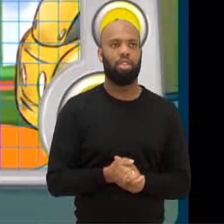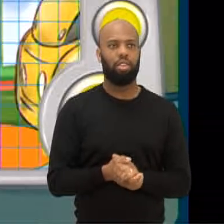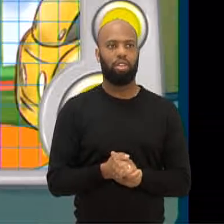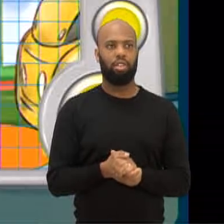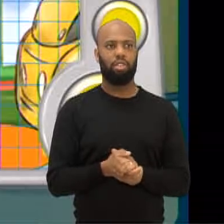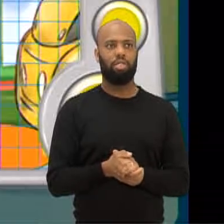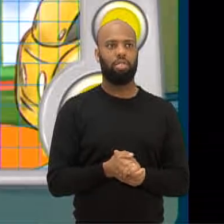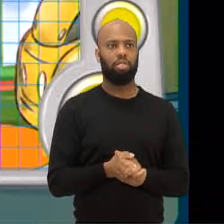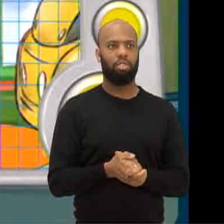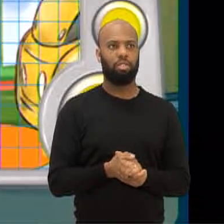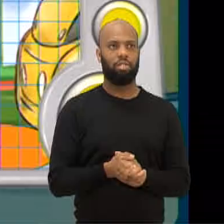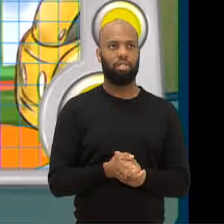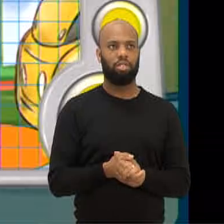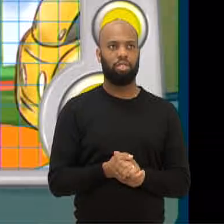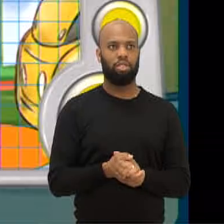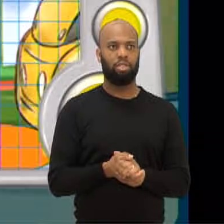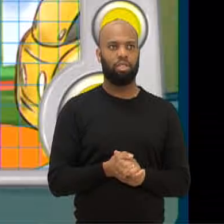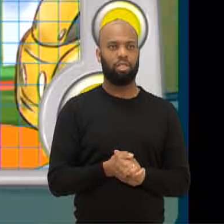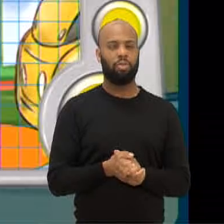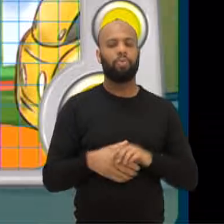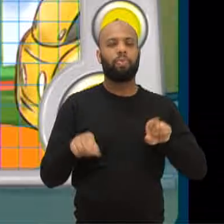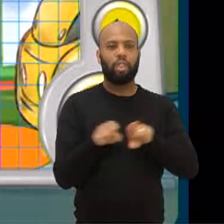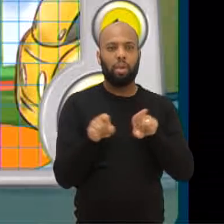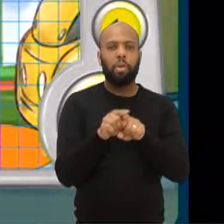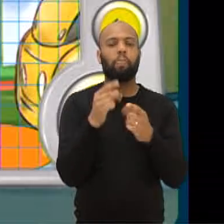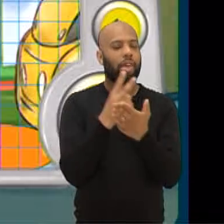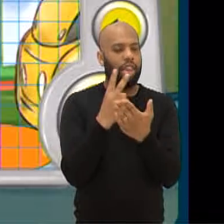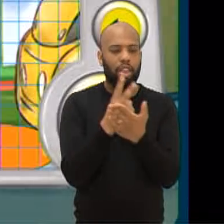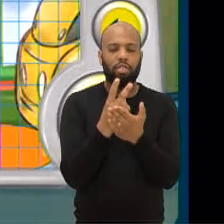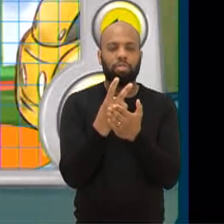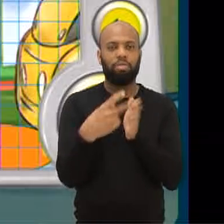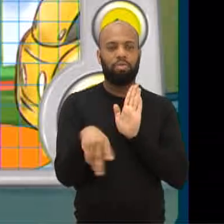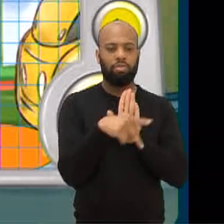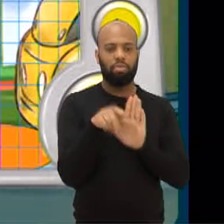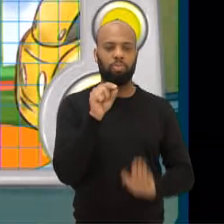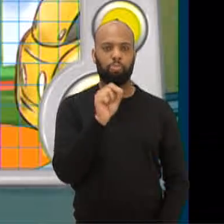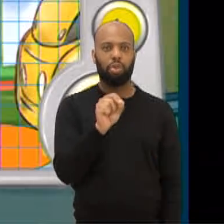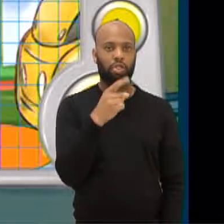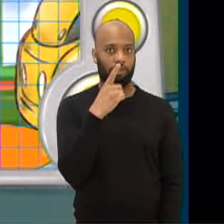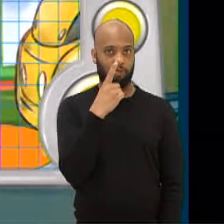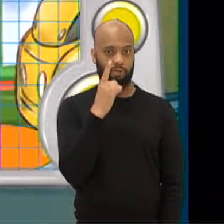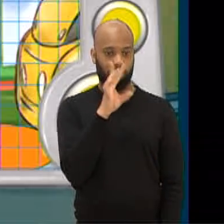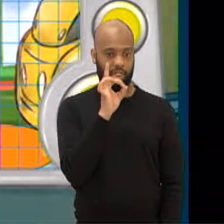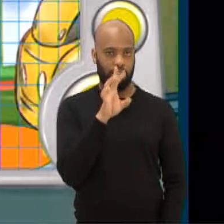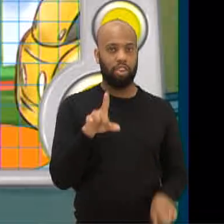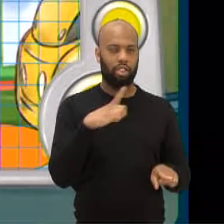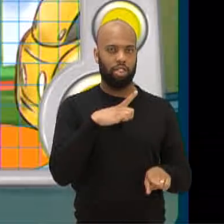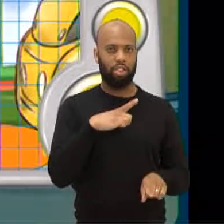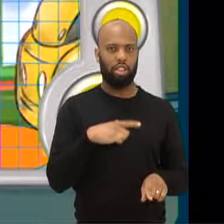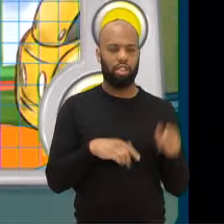Vamos pegar a mesma direção aqui, o mesmo eixo do pontinho verde, ela vai subir